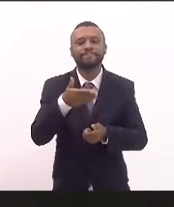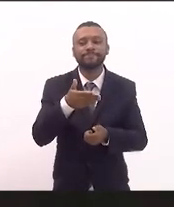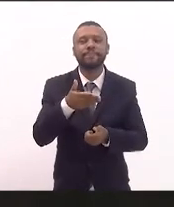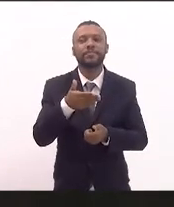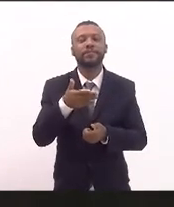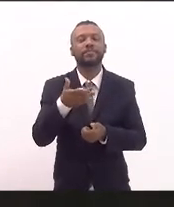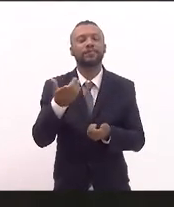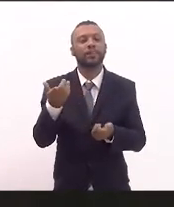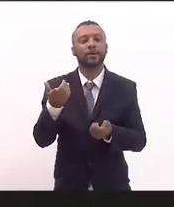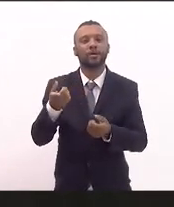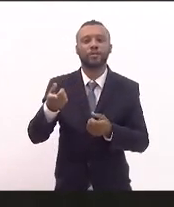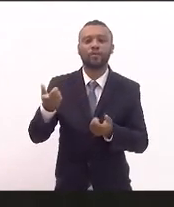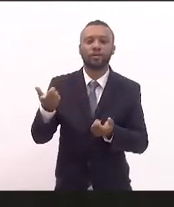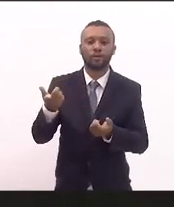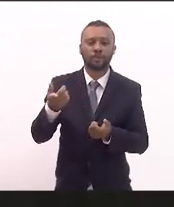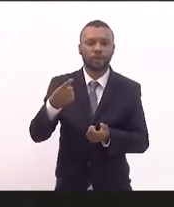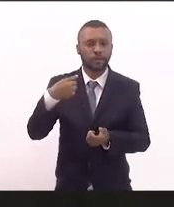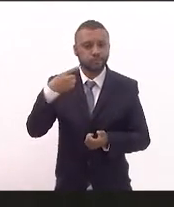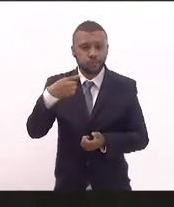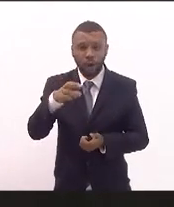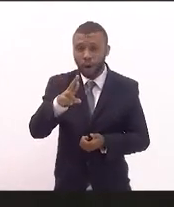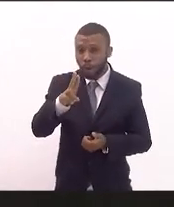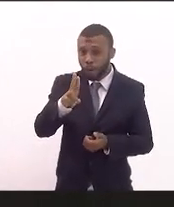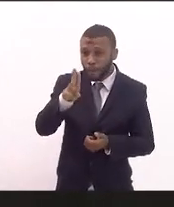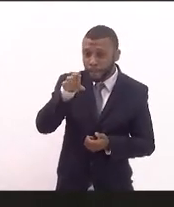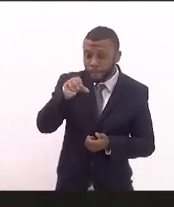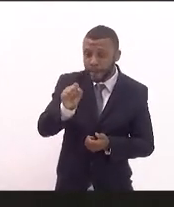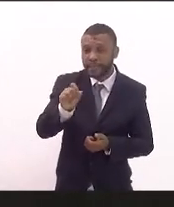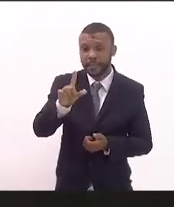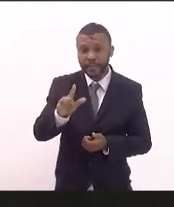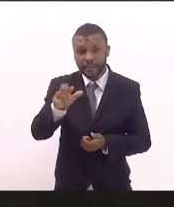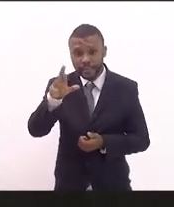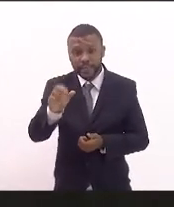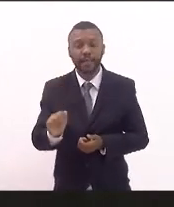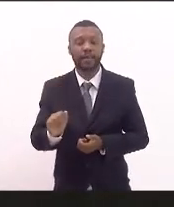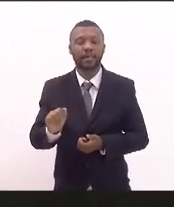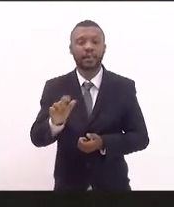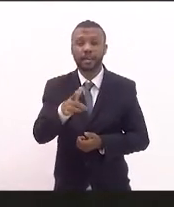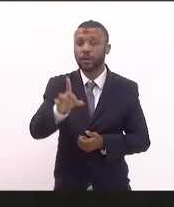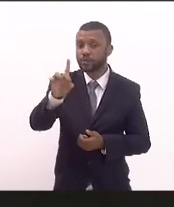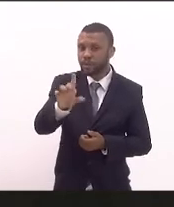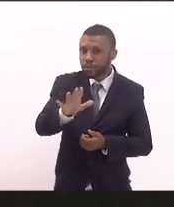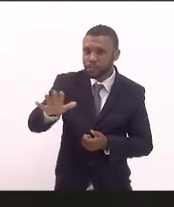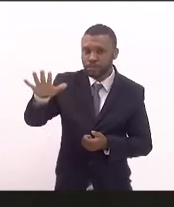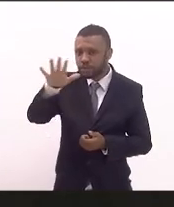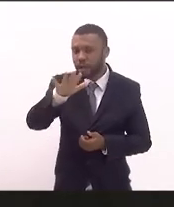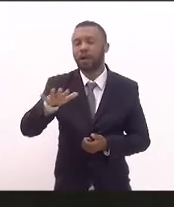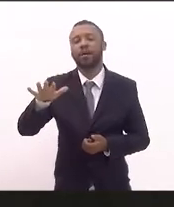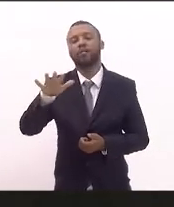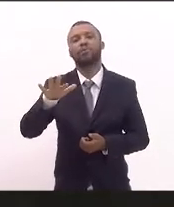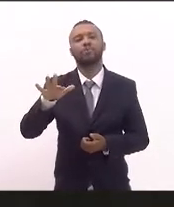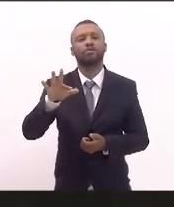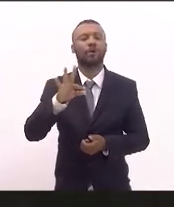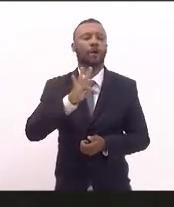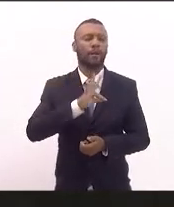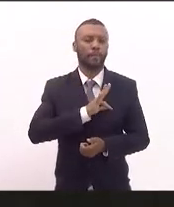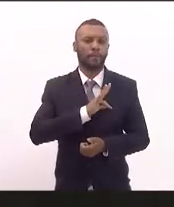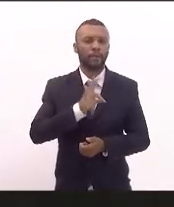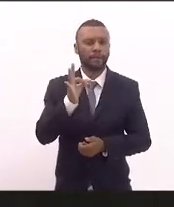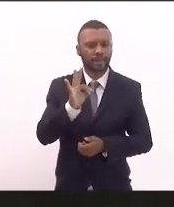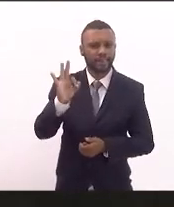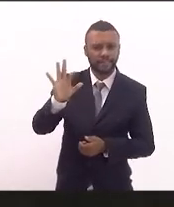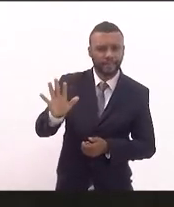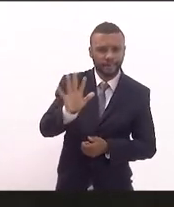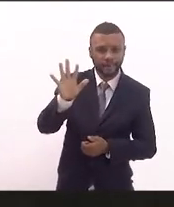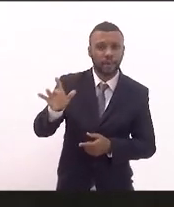o doutor Rubens Lira, delegado da Polícia Federal e diretor regional da Associação dos Delegados de Polícia. Saudar o